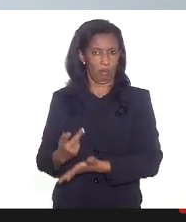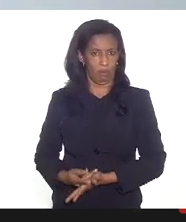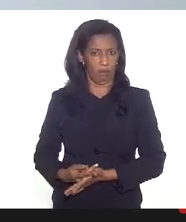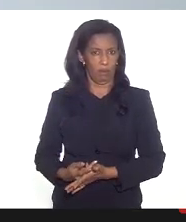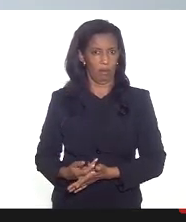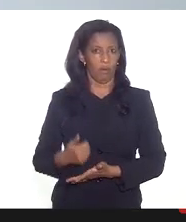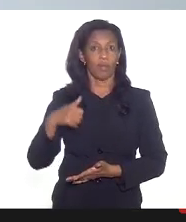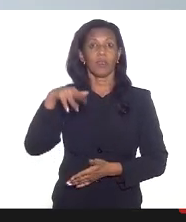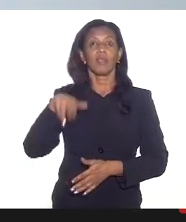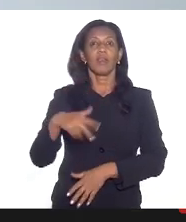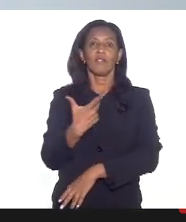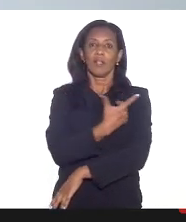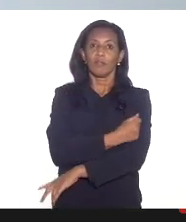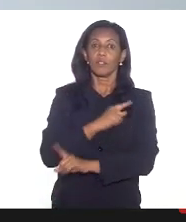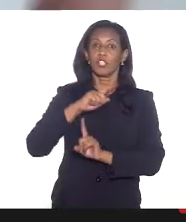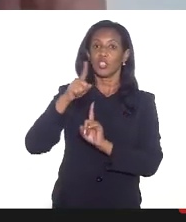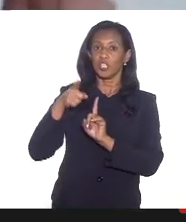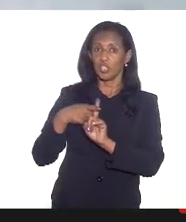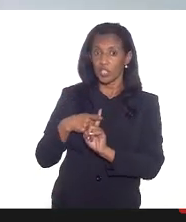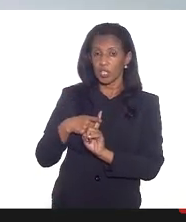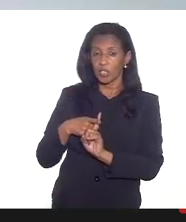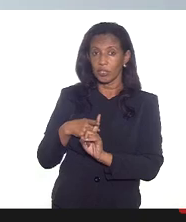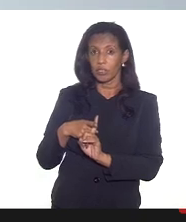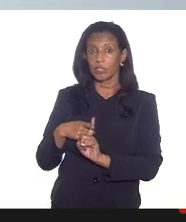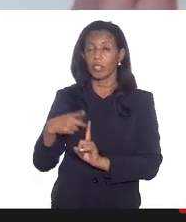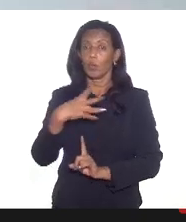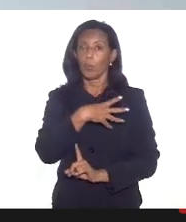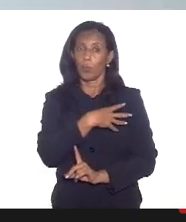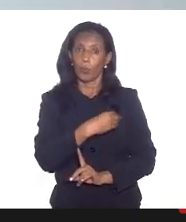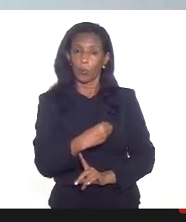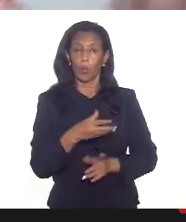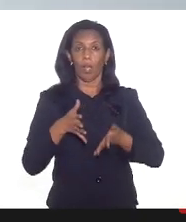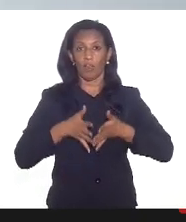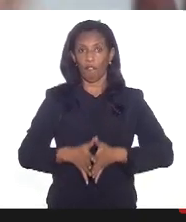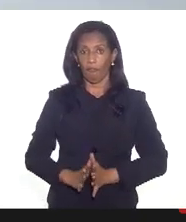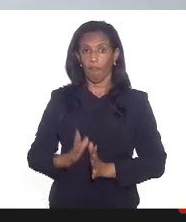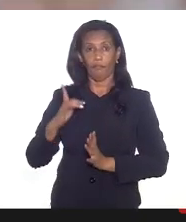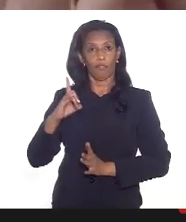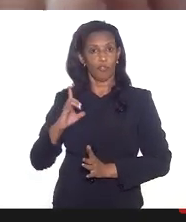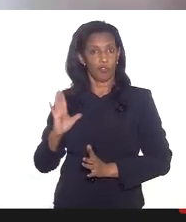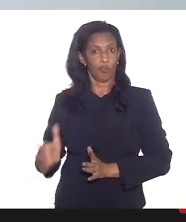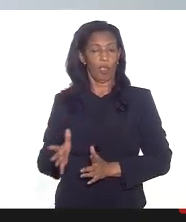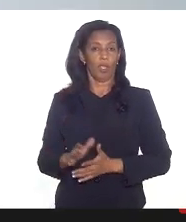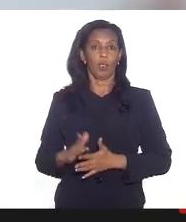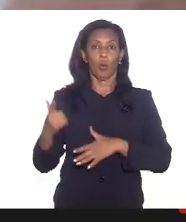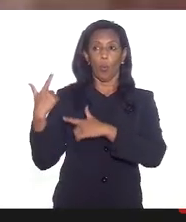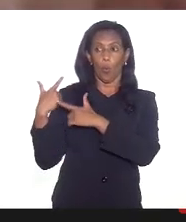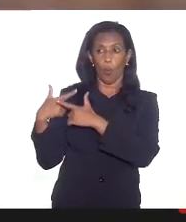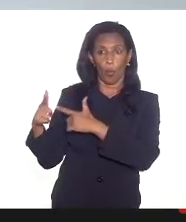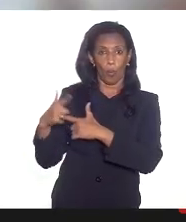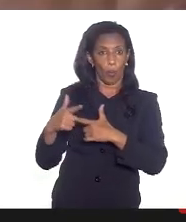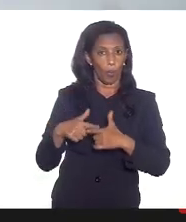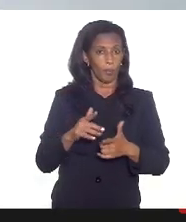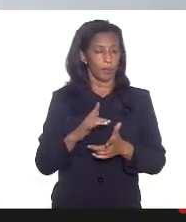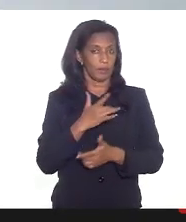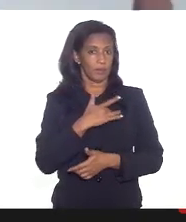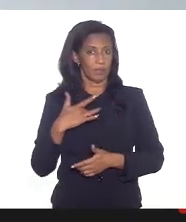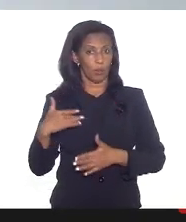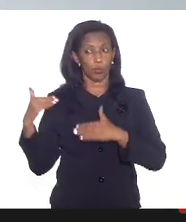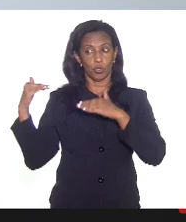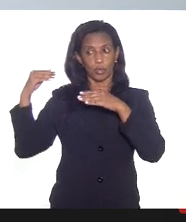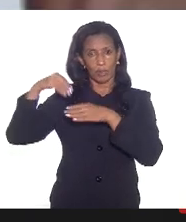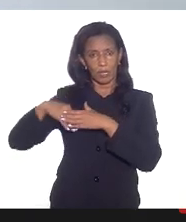quem vamos vacinar gestantes e puérperas e lactantes comuns em comorbidade é dentro